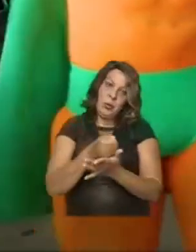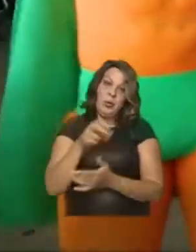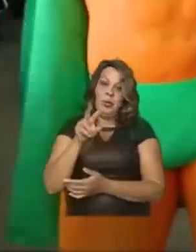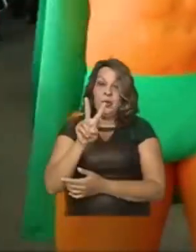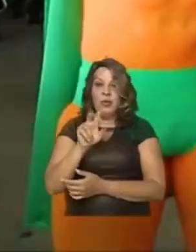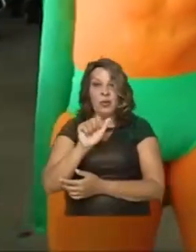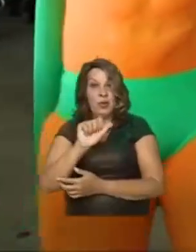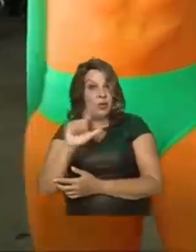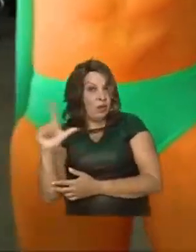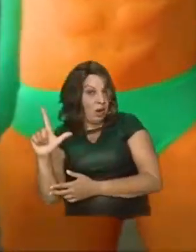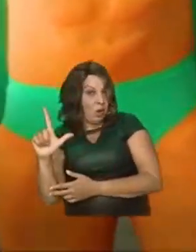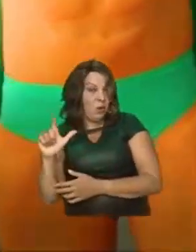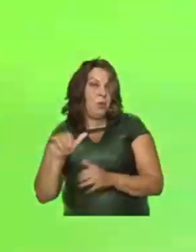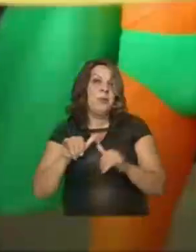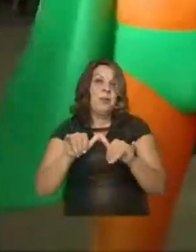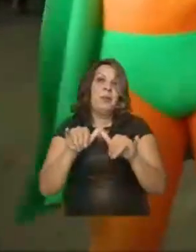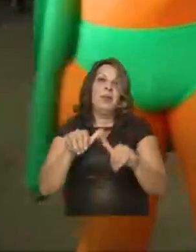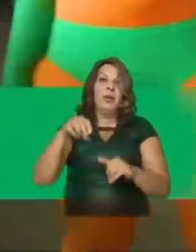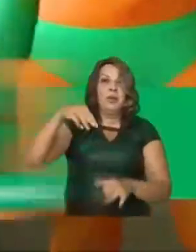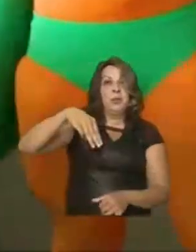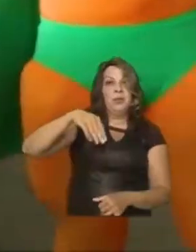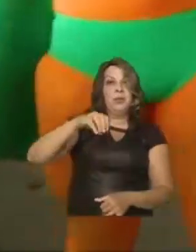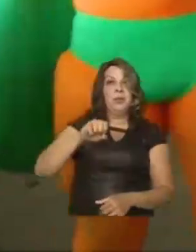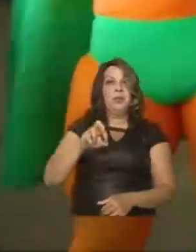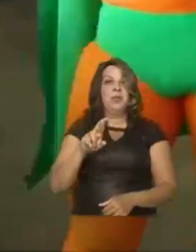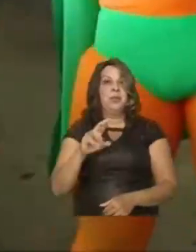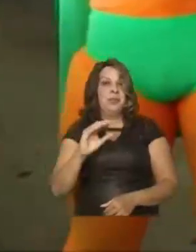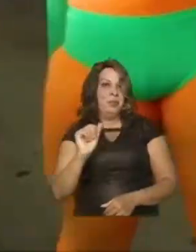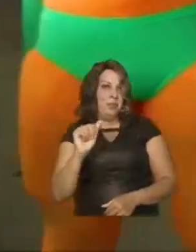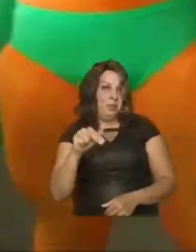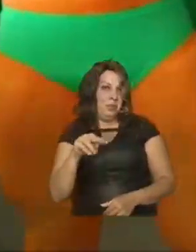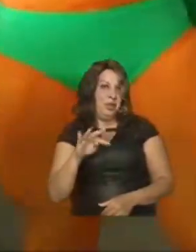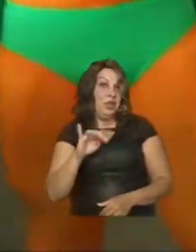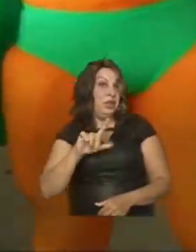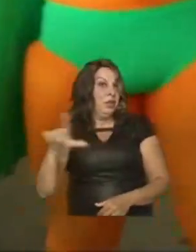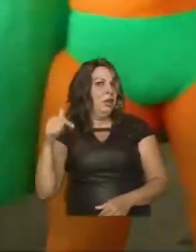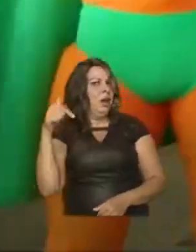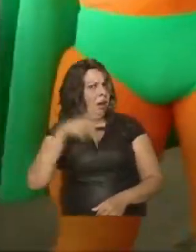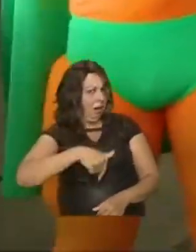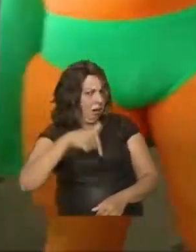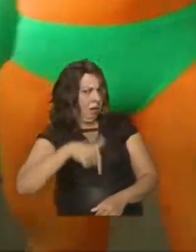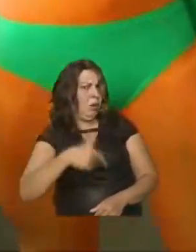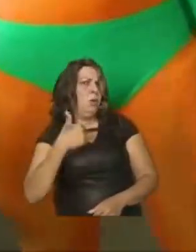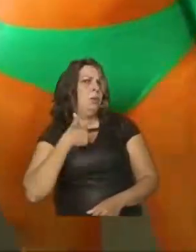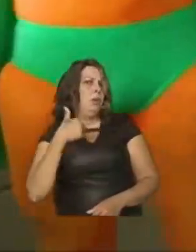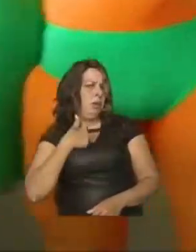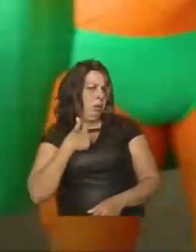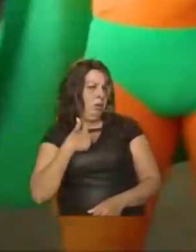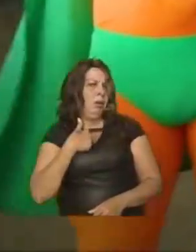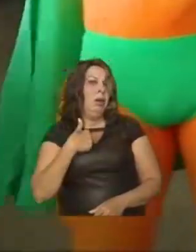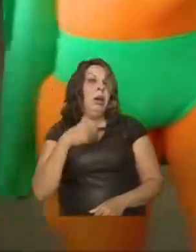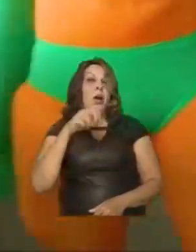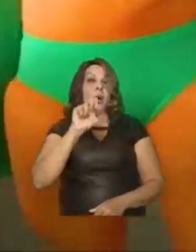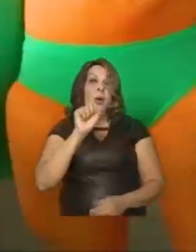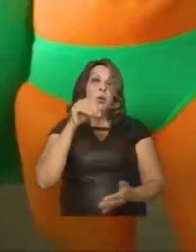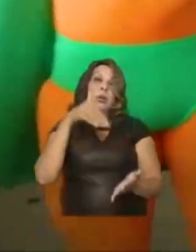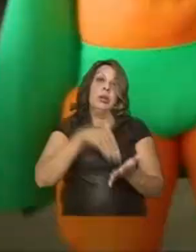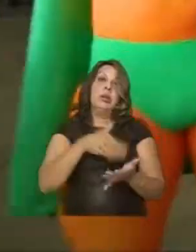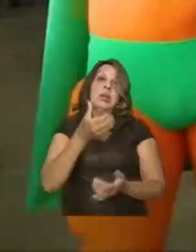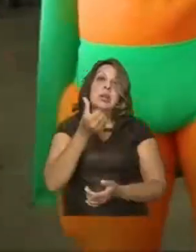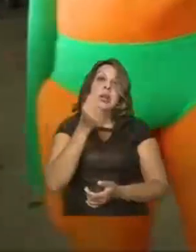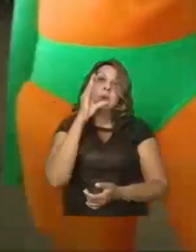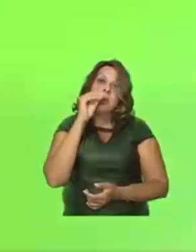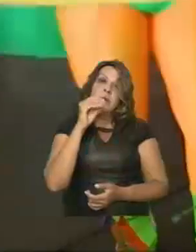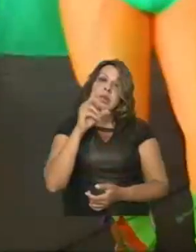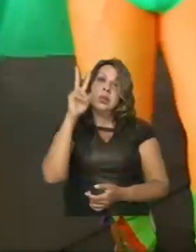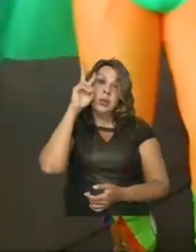aval do supermercado Mercantil. Faça igual o José Carlos e venha adquirir seu Caju Cap aqui comigo. Estou aqui de 8 às 18, de